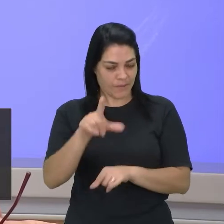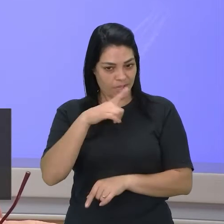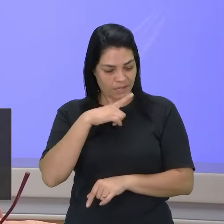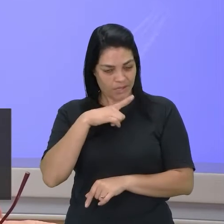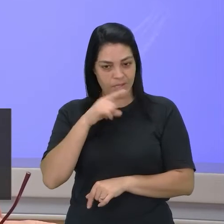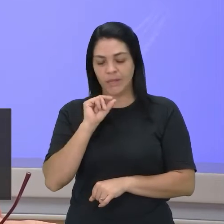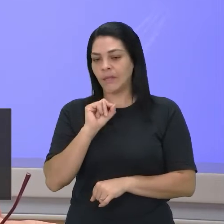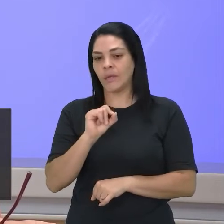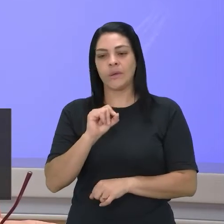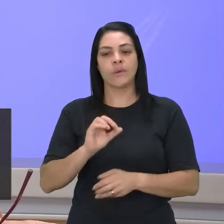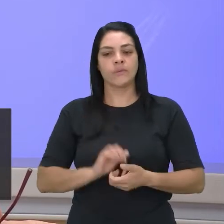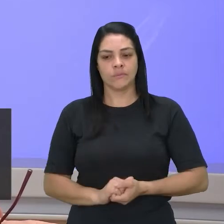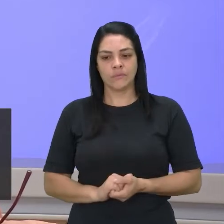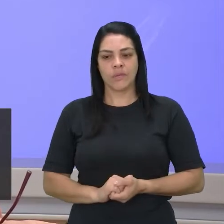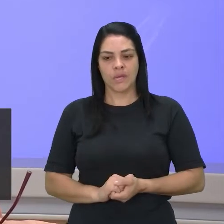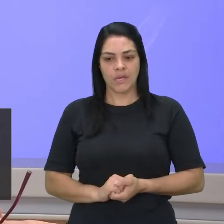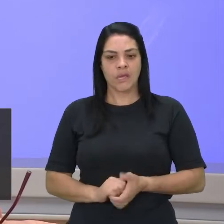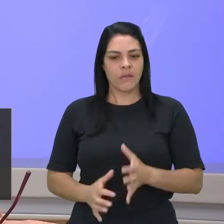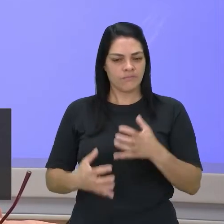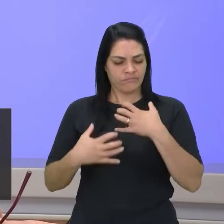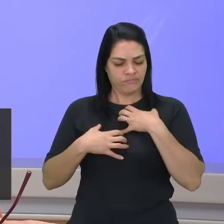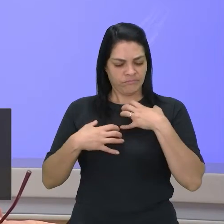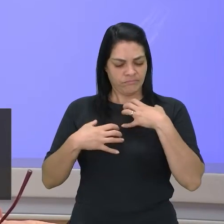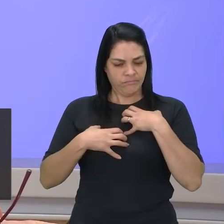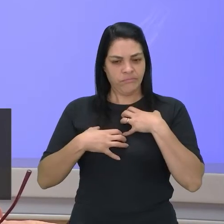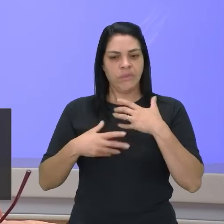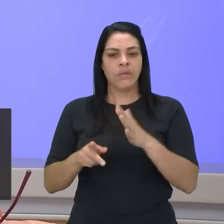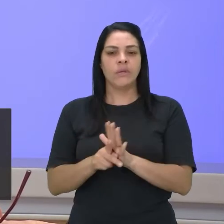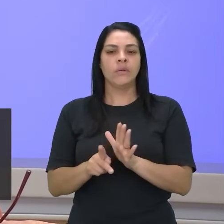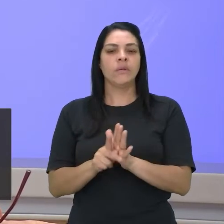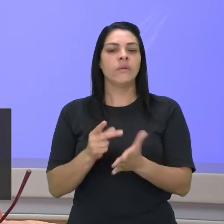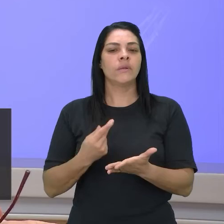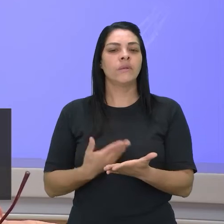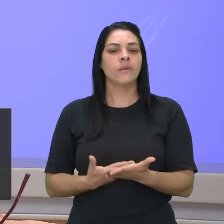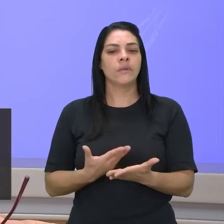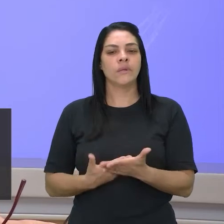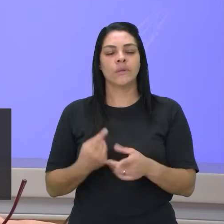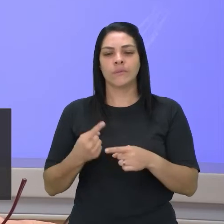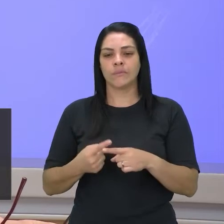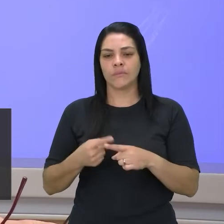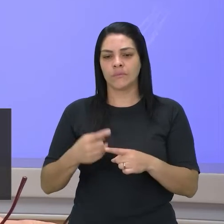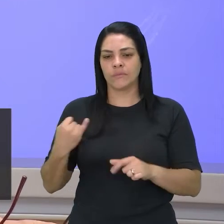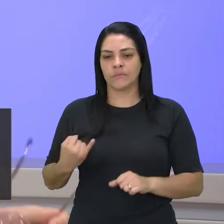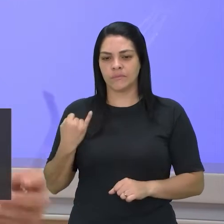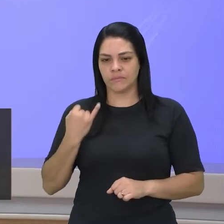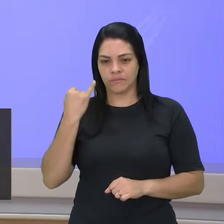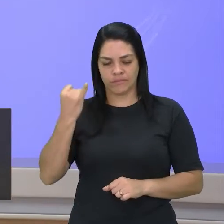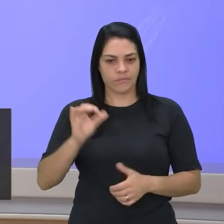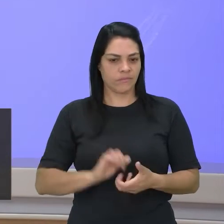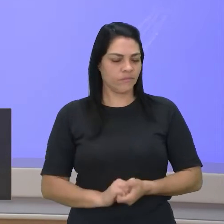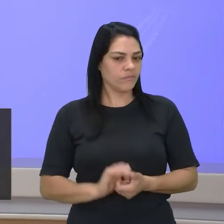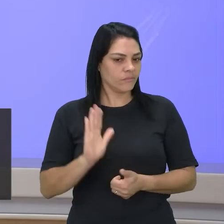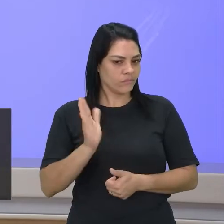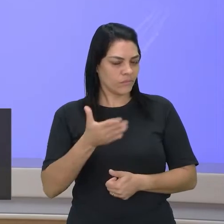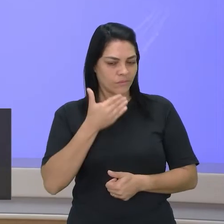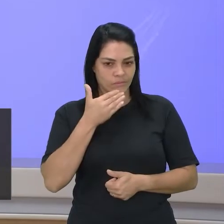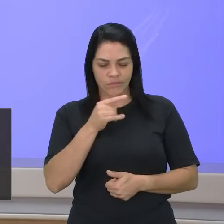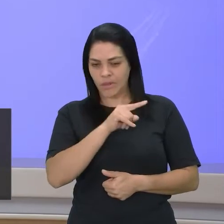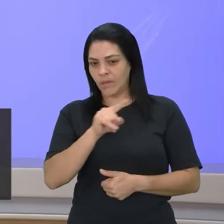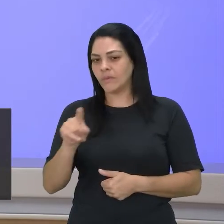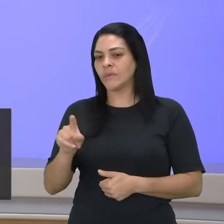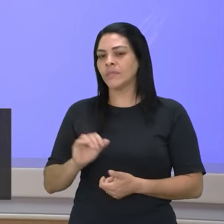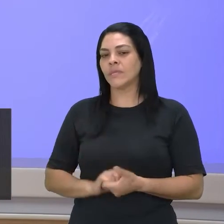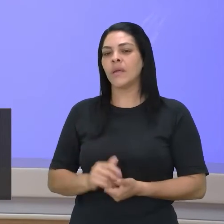realmente faça sentido para o aluno. Isso é uma parte importante. E eu até pedi para você voltar, principalmente